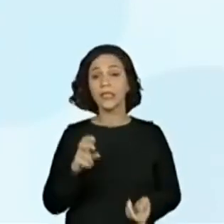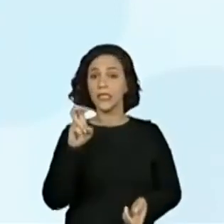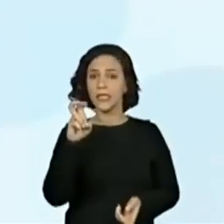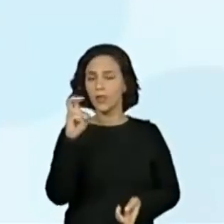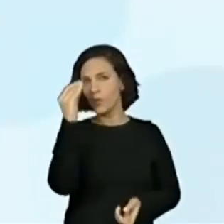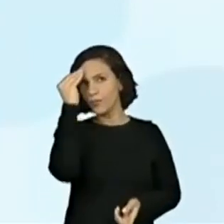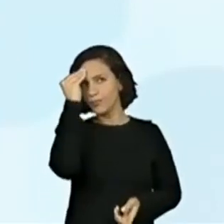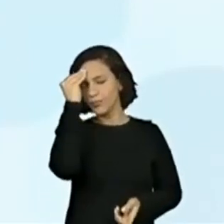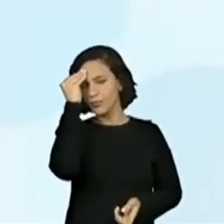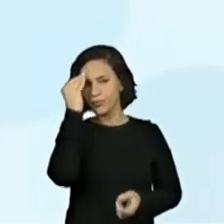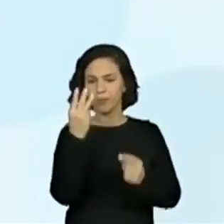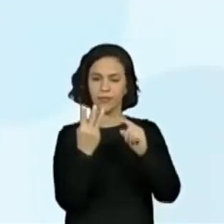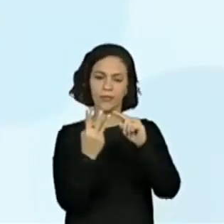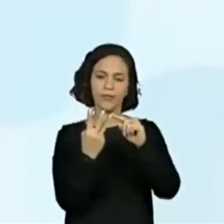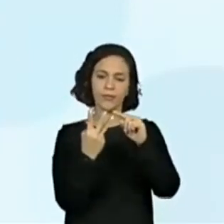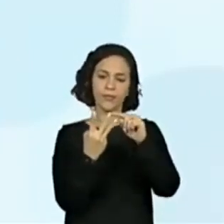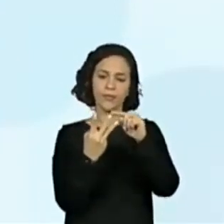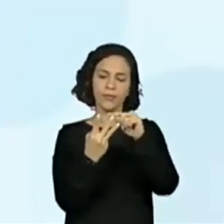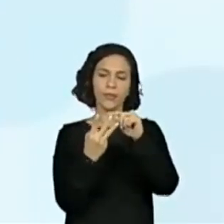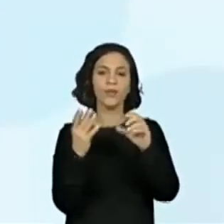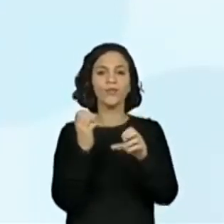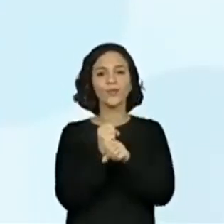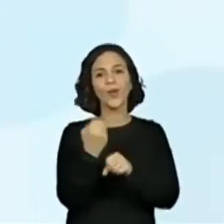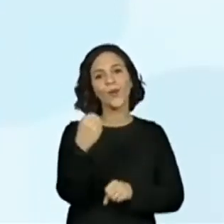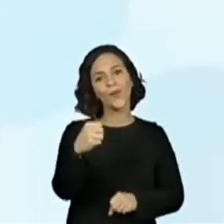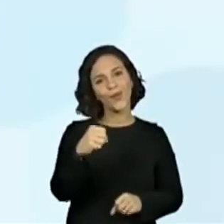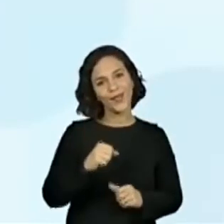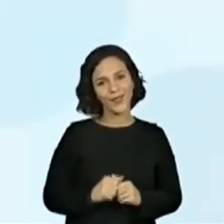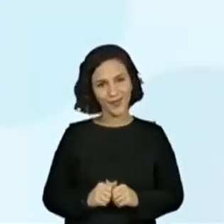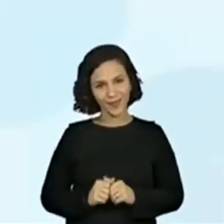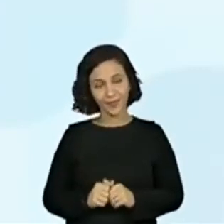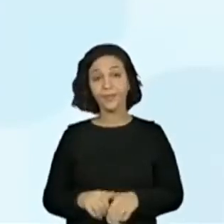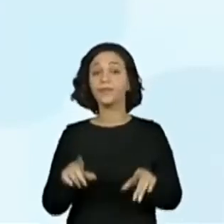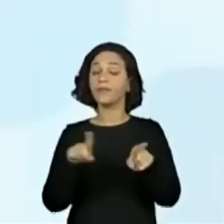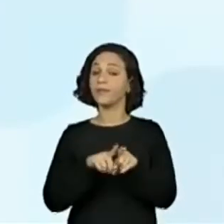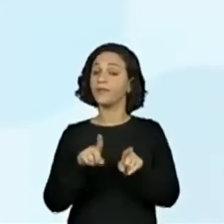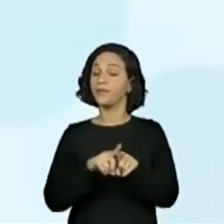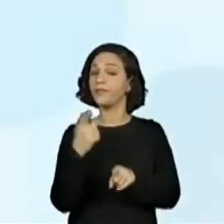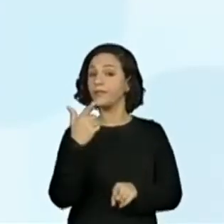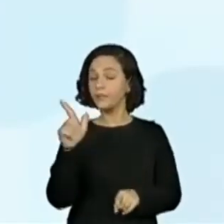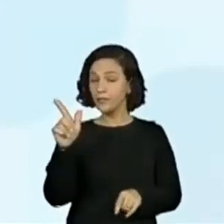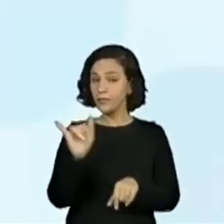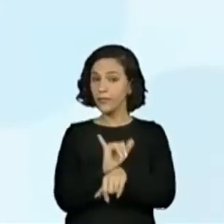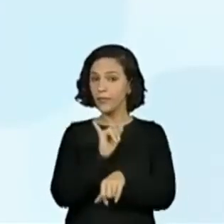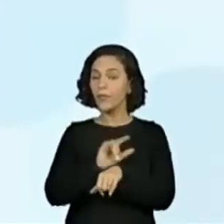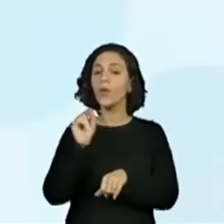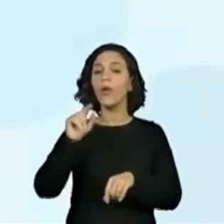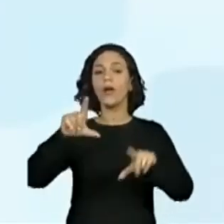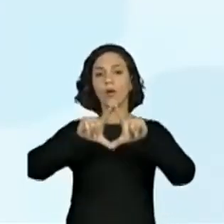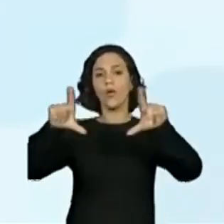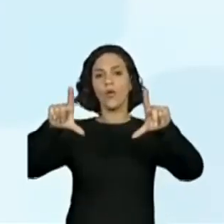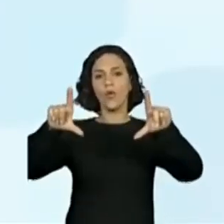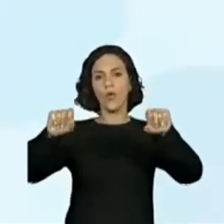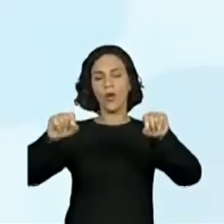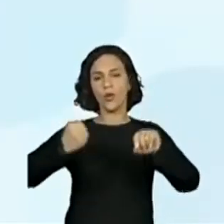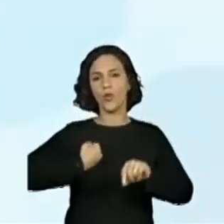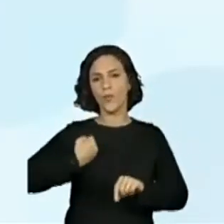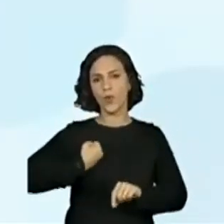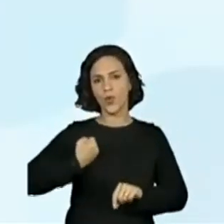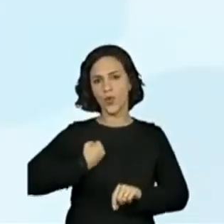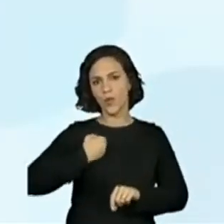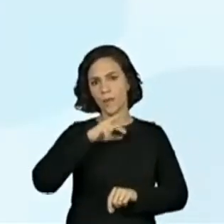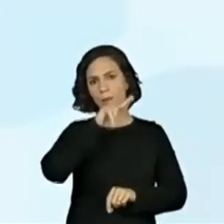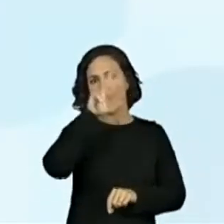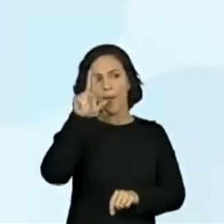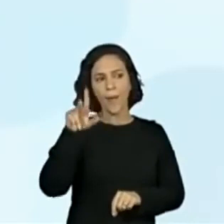mais 3, eu chego lá no número 8. E uma outra estratégia é observar também o quadro numérico, não é mesmo?